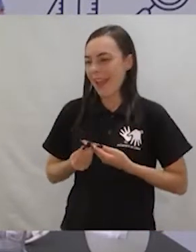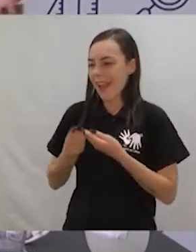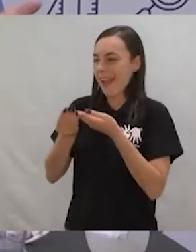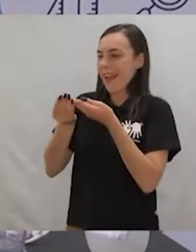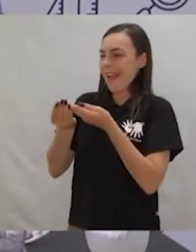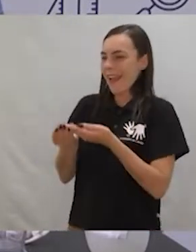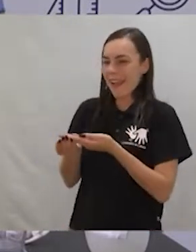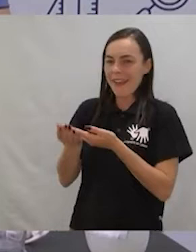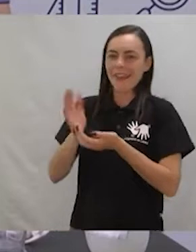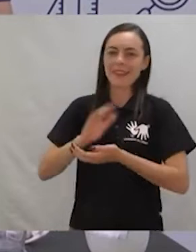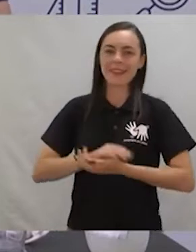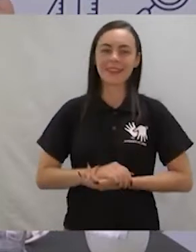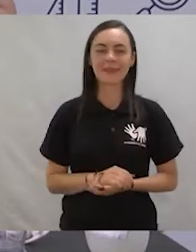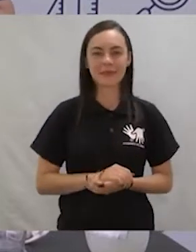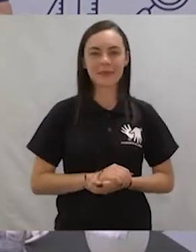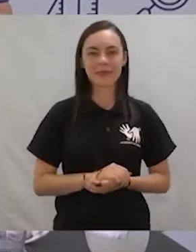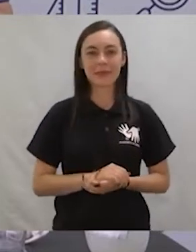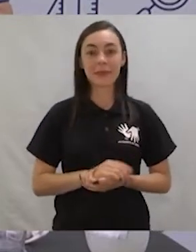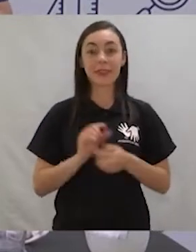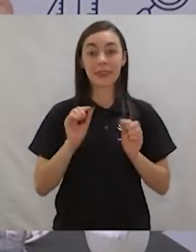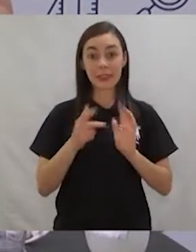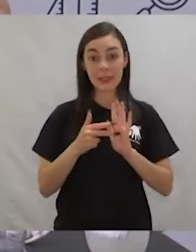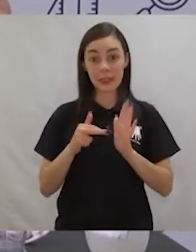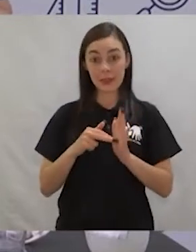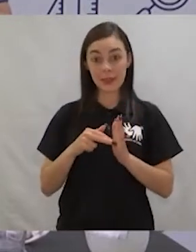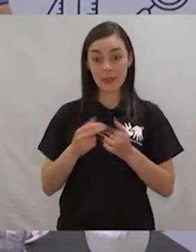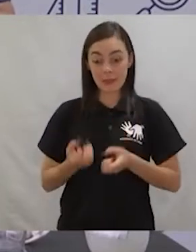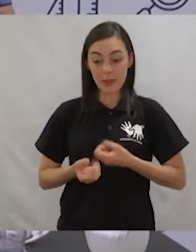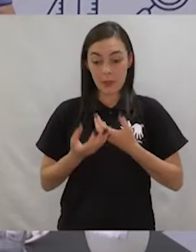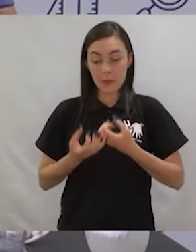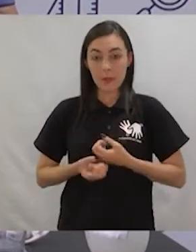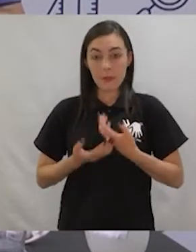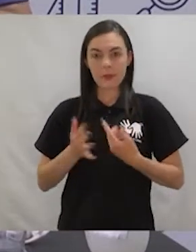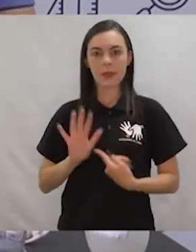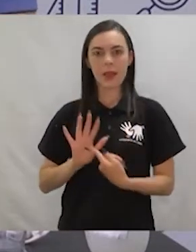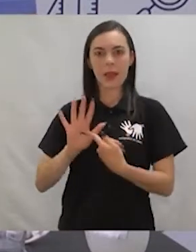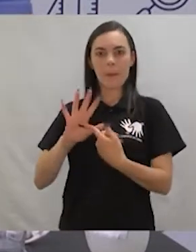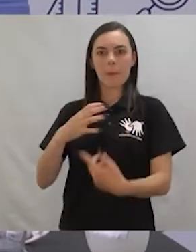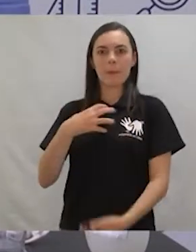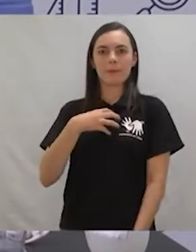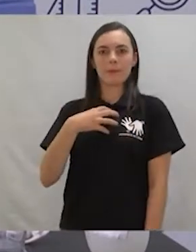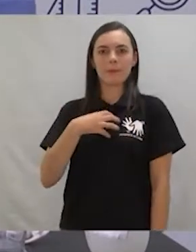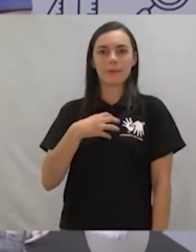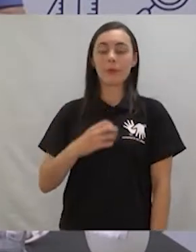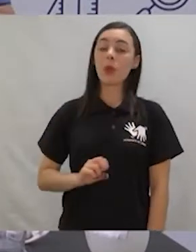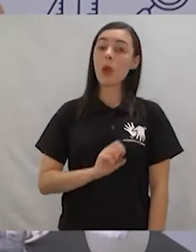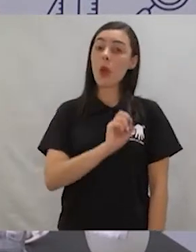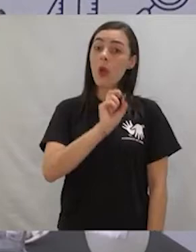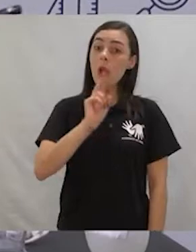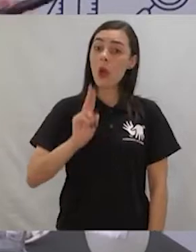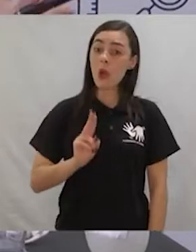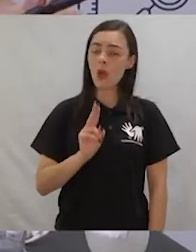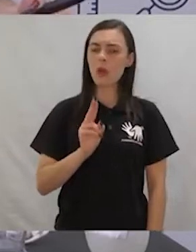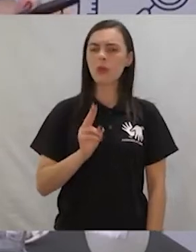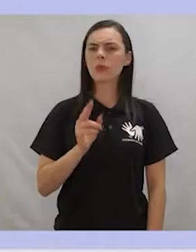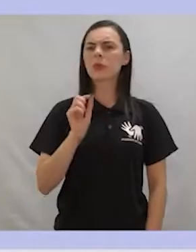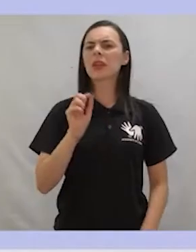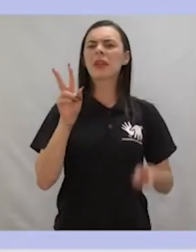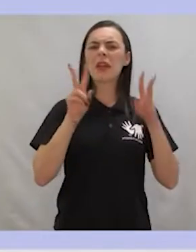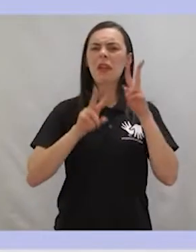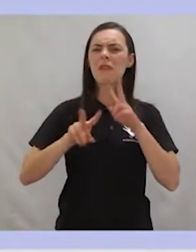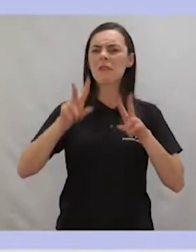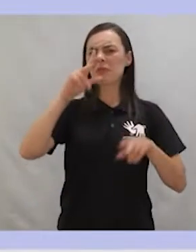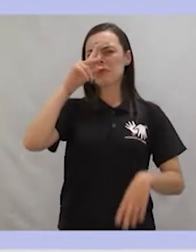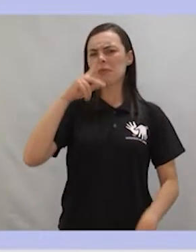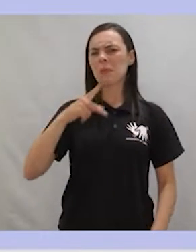amada, não é verdade? Então ali a gente expressa o nosso sentimento. E a gente tem também as nossas visões pessoais. O que